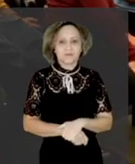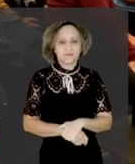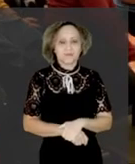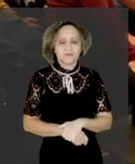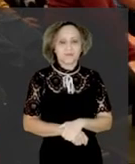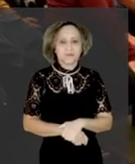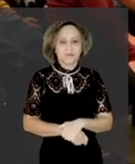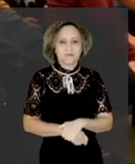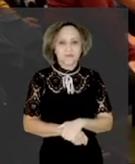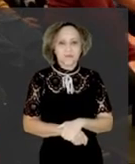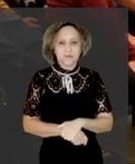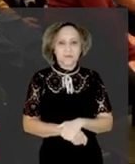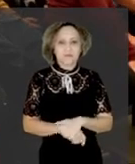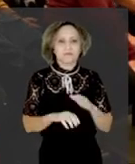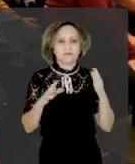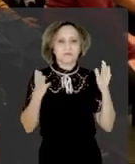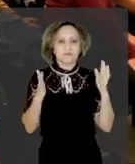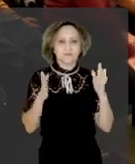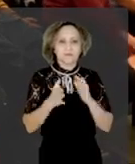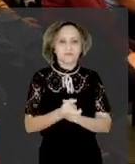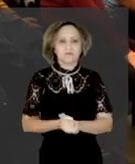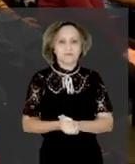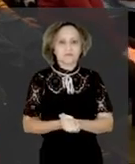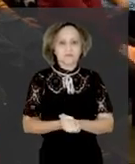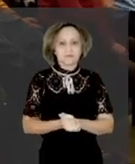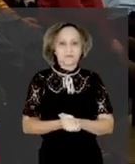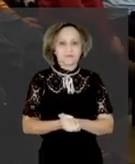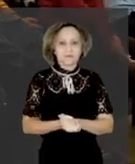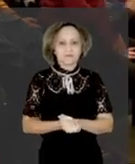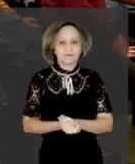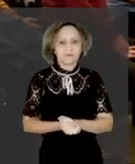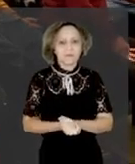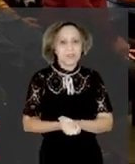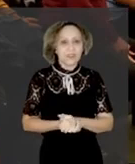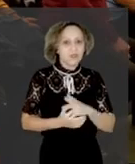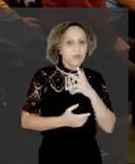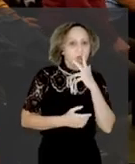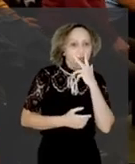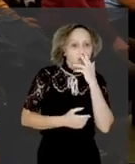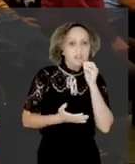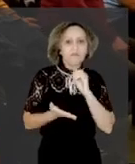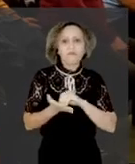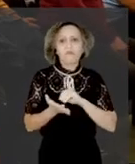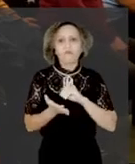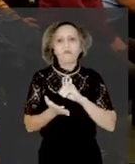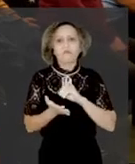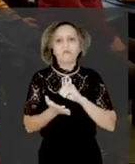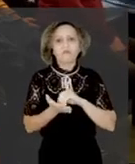Mas deixa eu beber uma vinha.